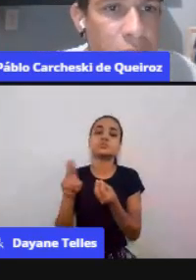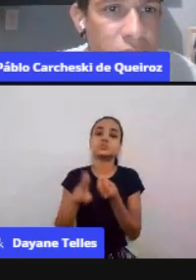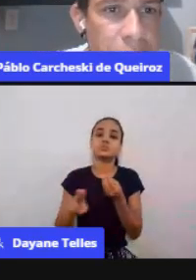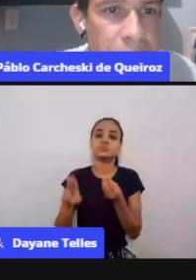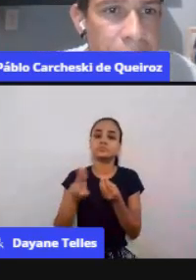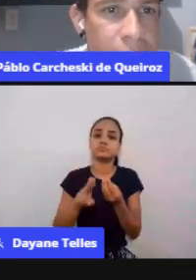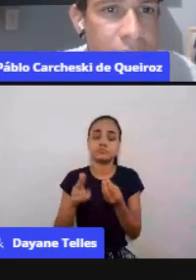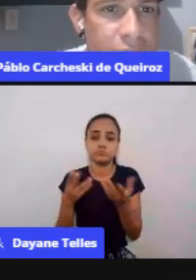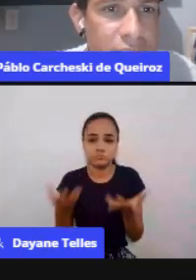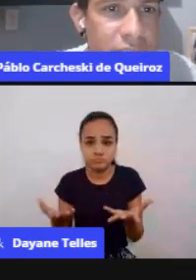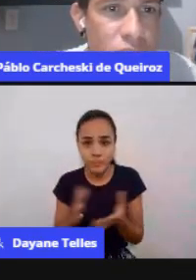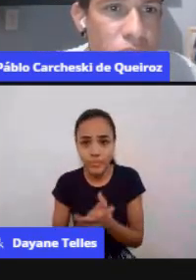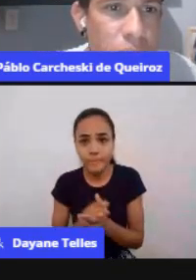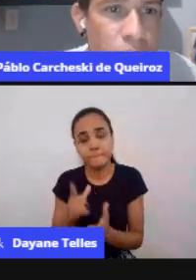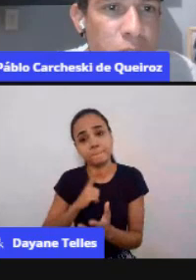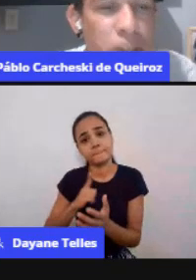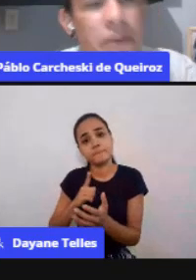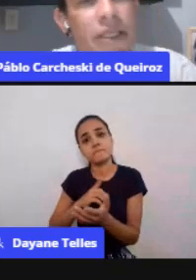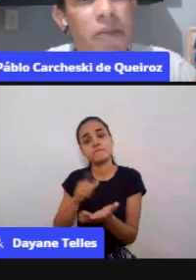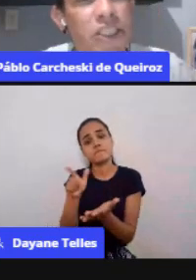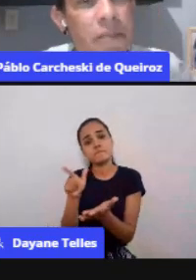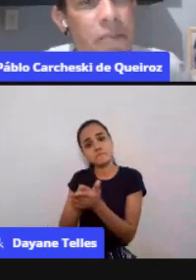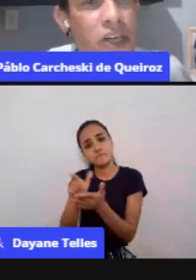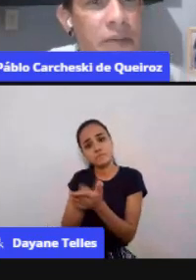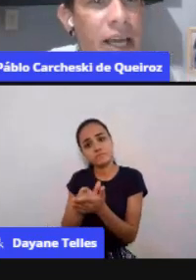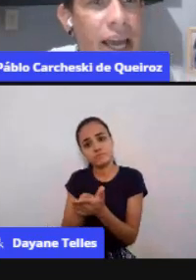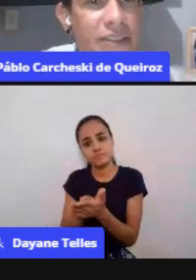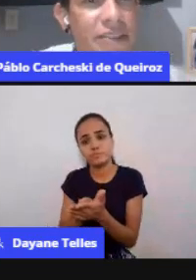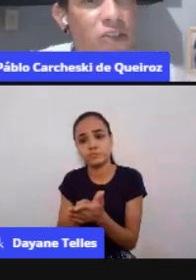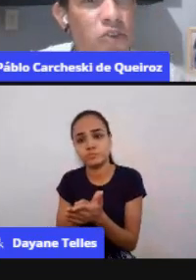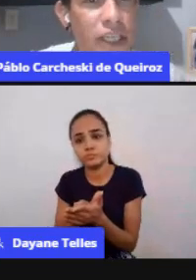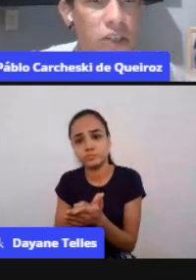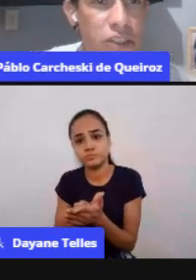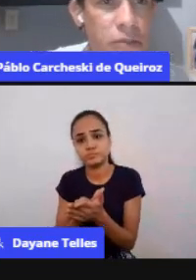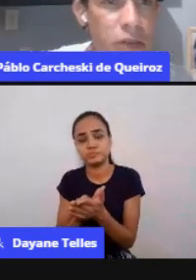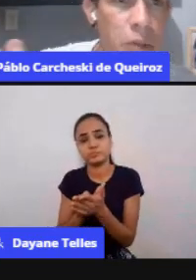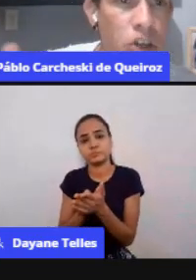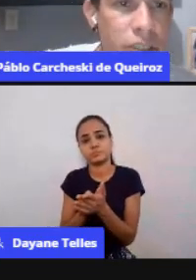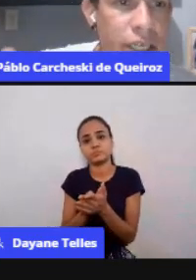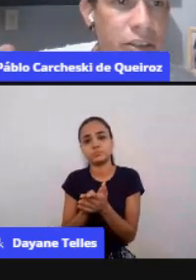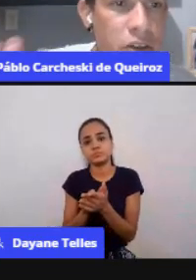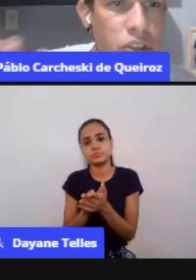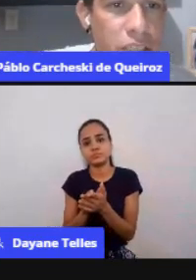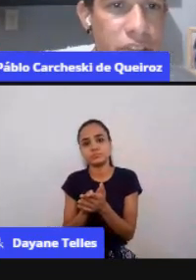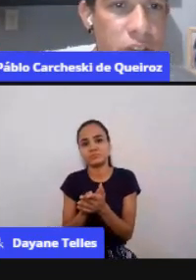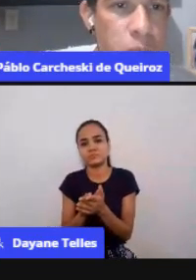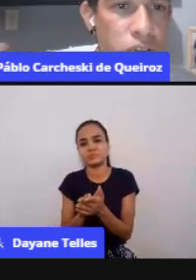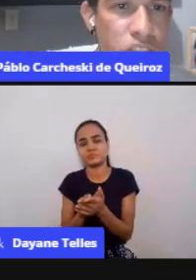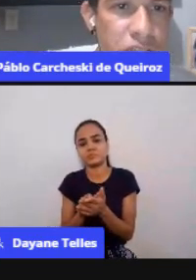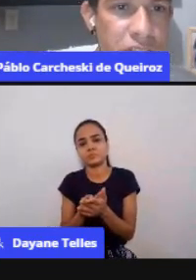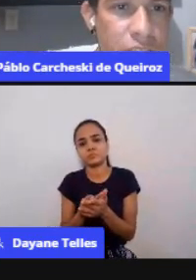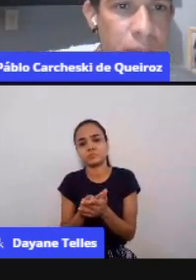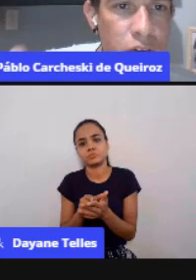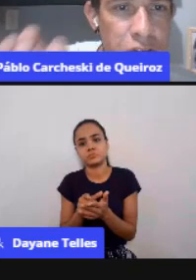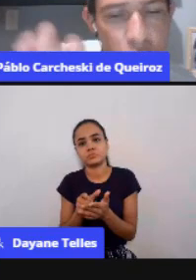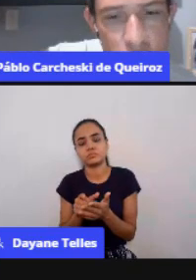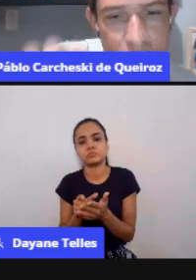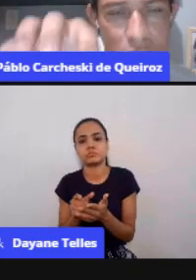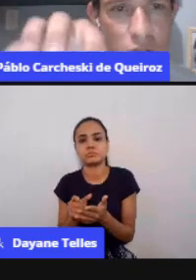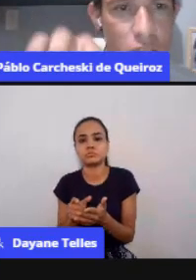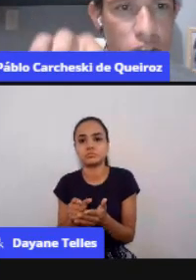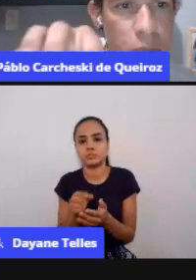no papel, né? E aí a segunda, pode passar, pode deixar próximo. Essa segunda aí ó, é uma outra visão, ponto de vista, né?